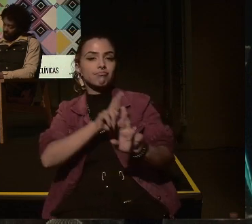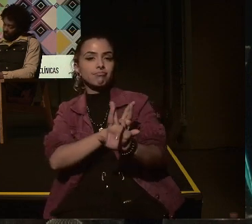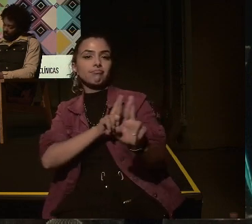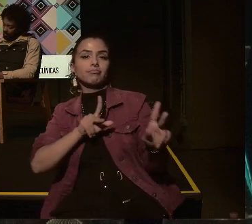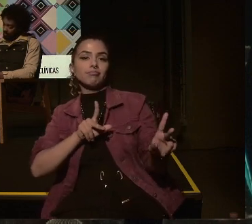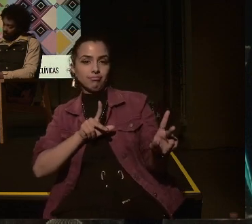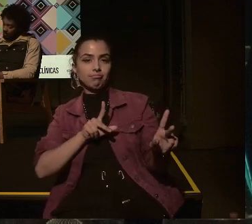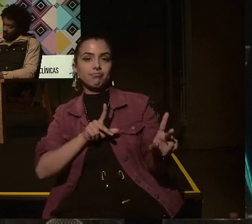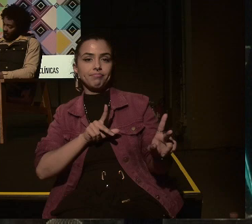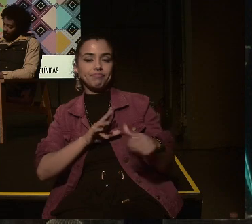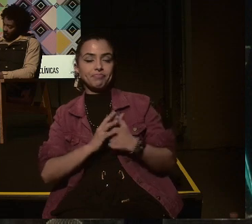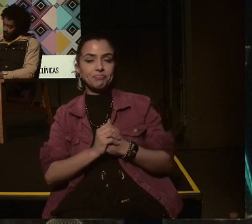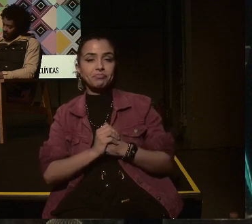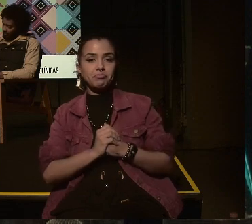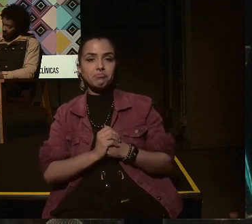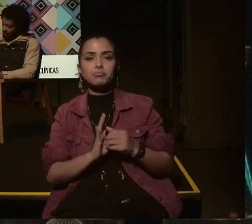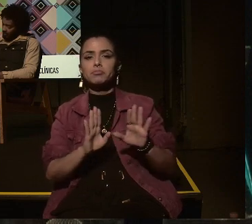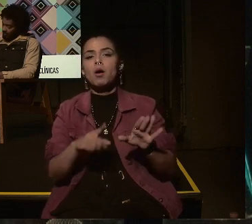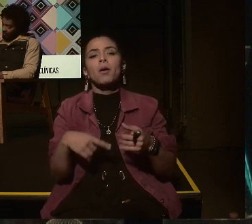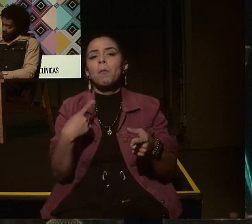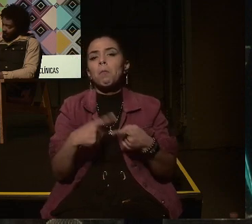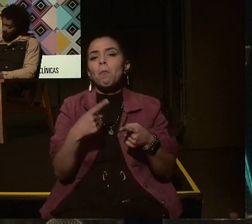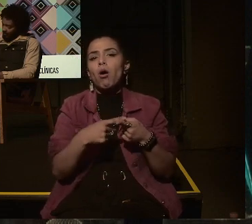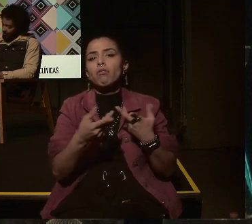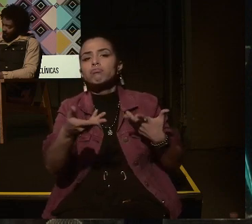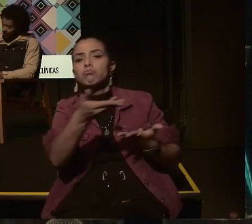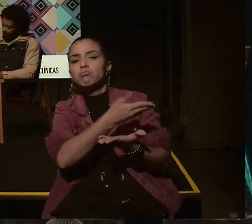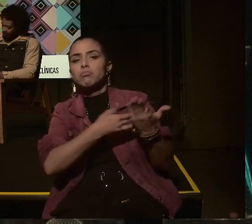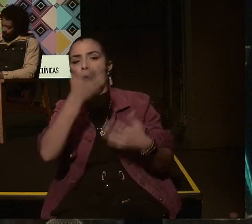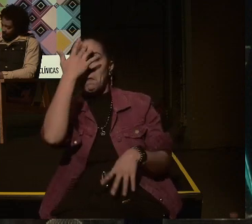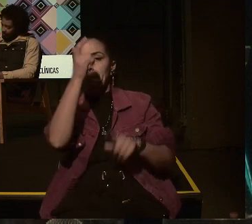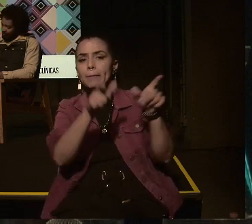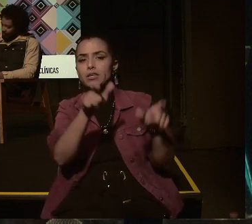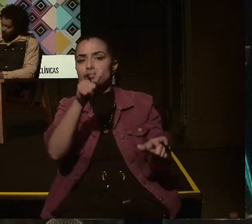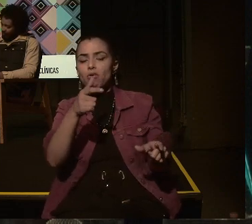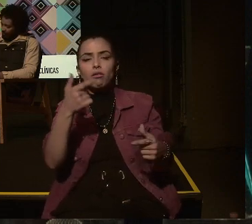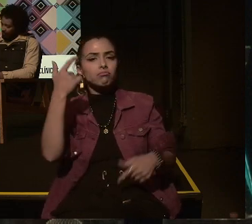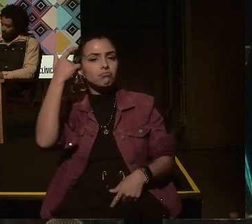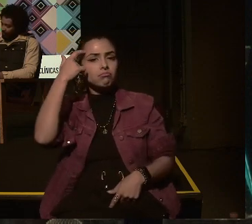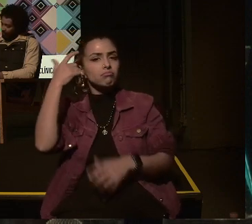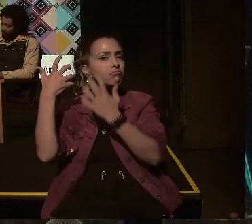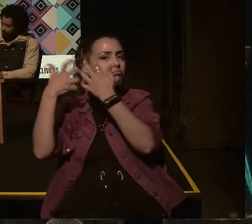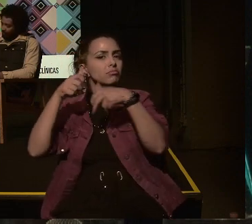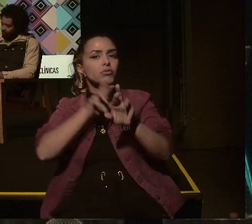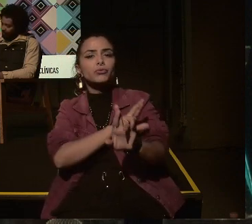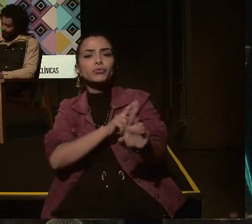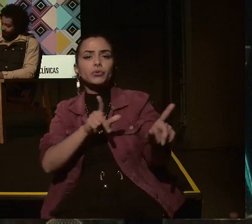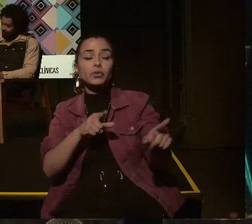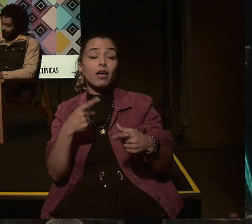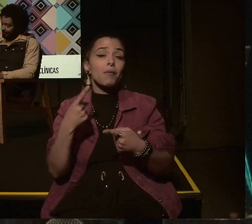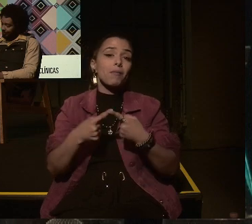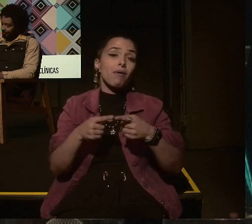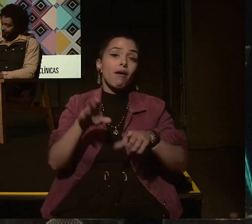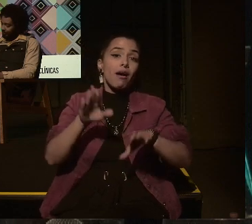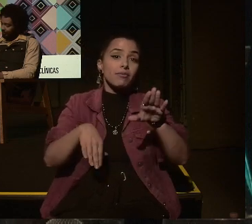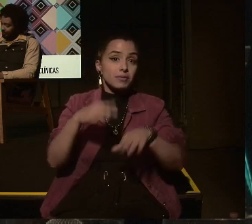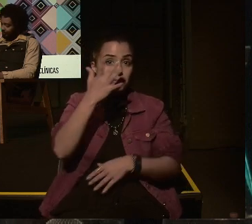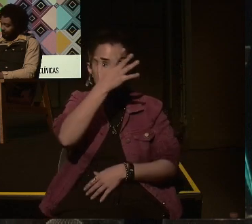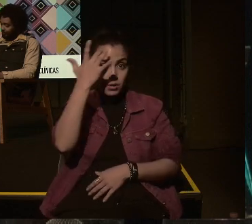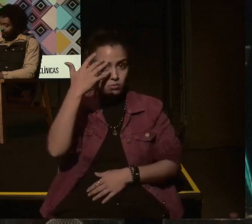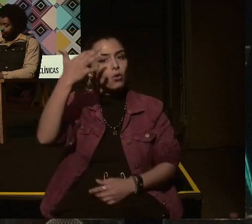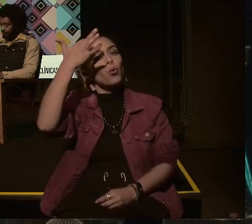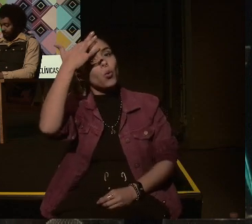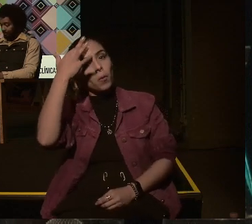E por que com o diferente? Porque a colonialidade, por vezes, ela até compreende uma certa